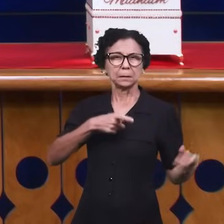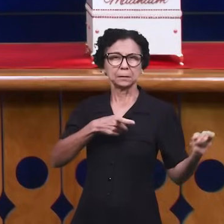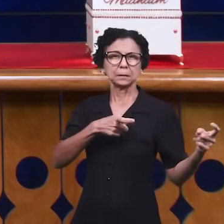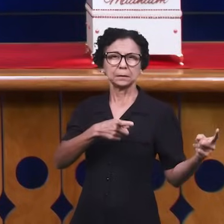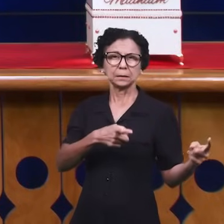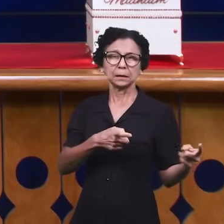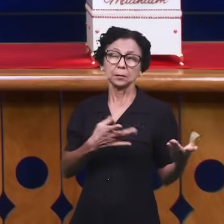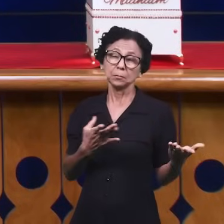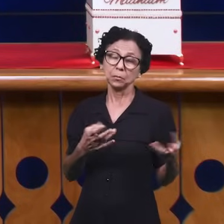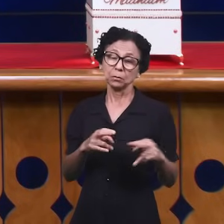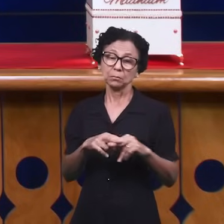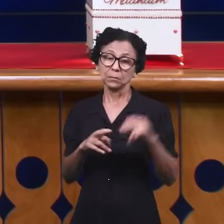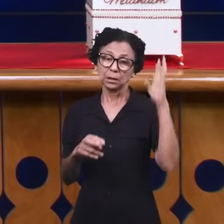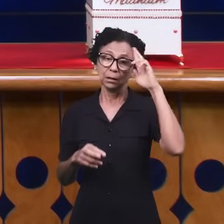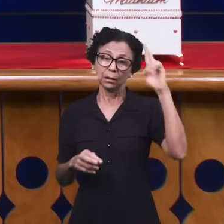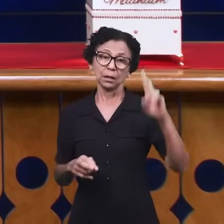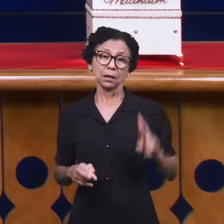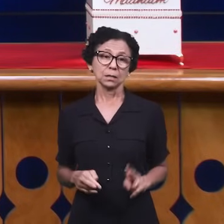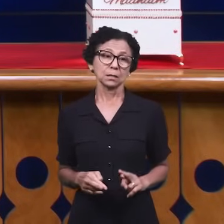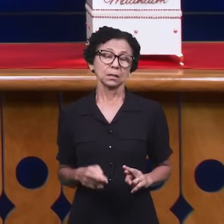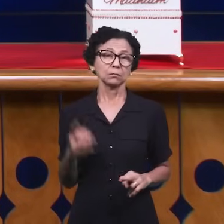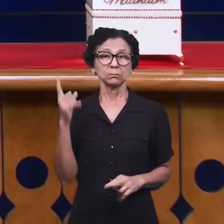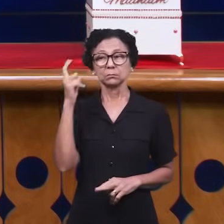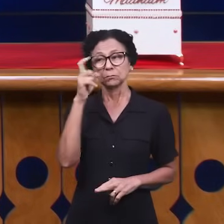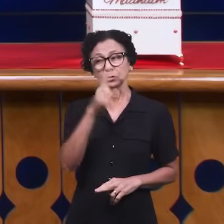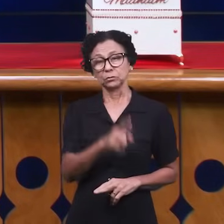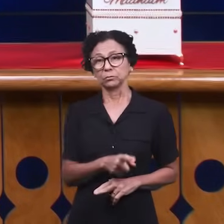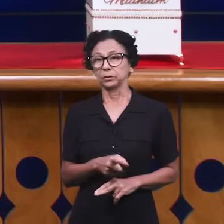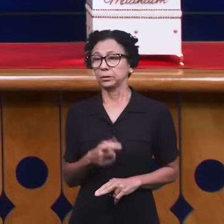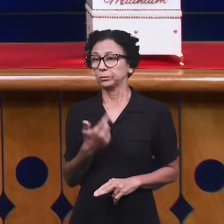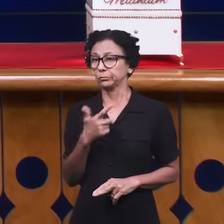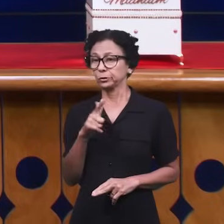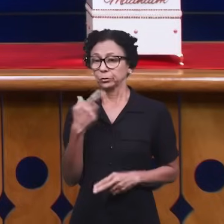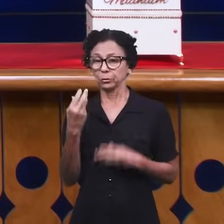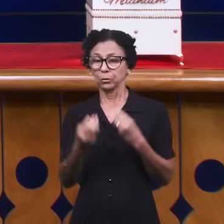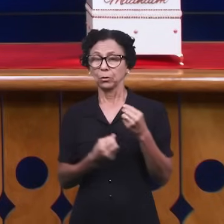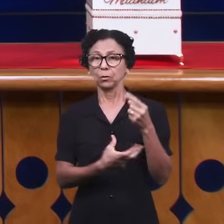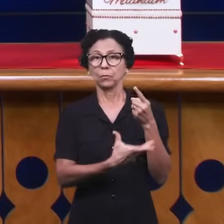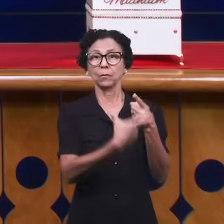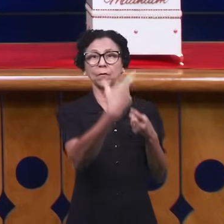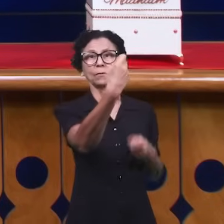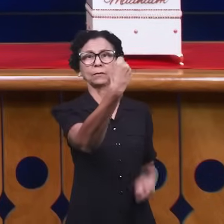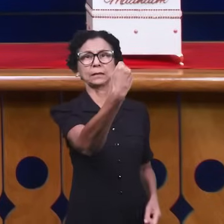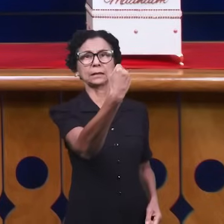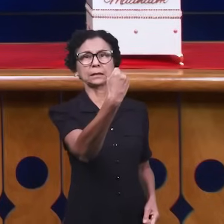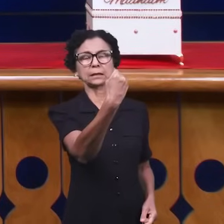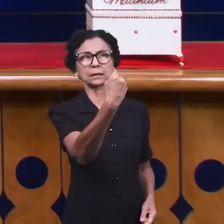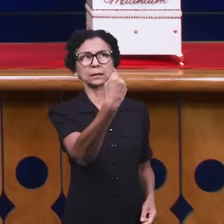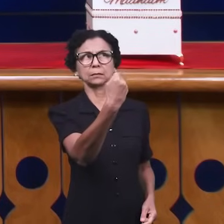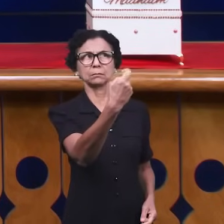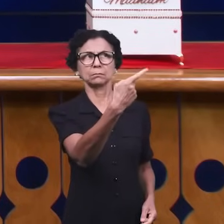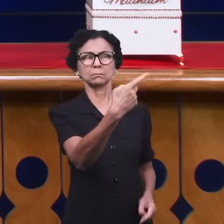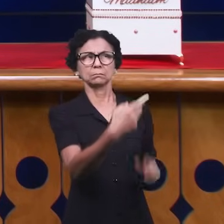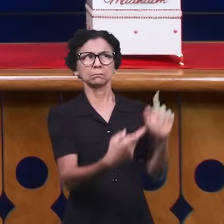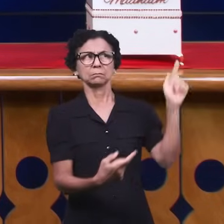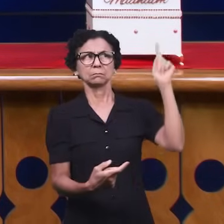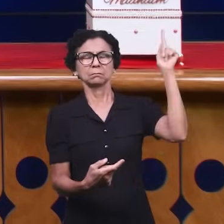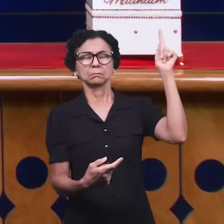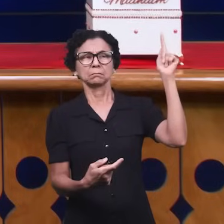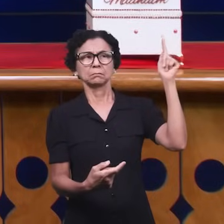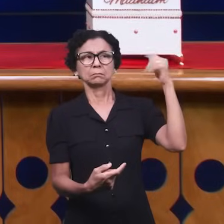da razão, realmente difícil, não daria para vencer pela experiência do gigante. Mas